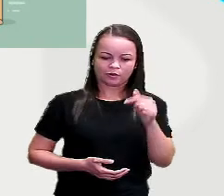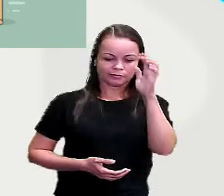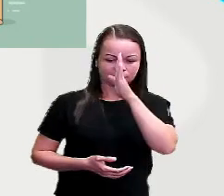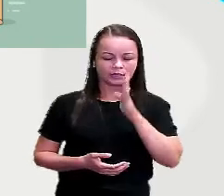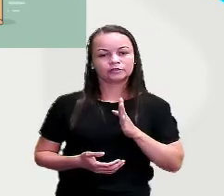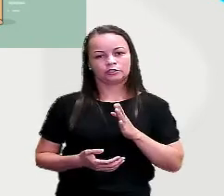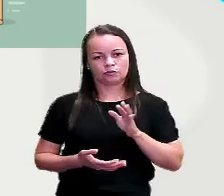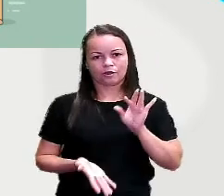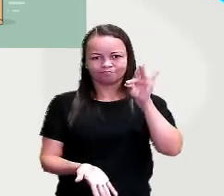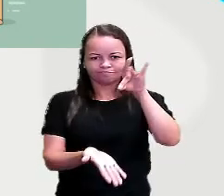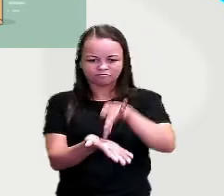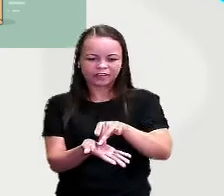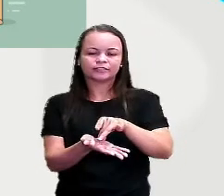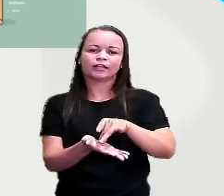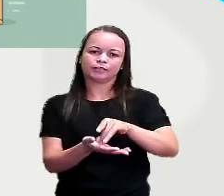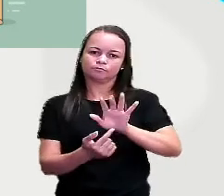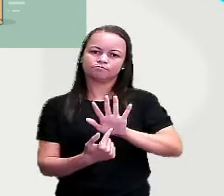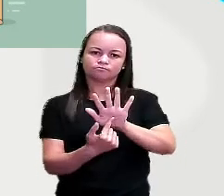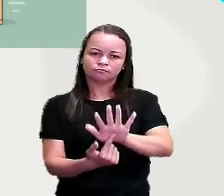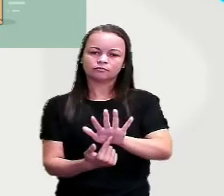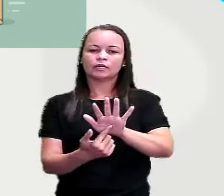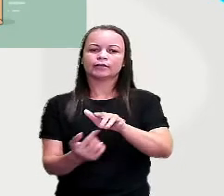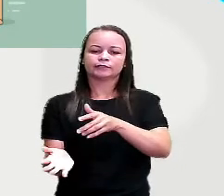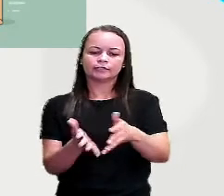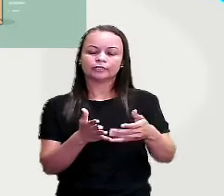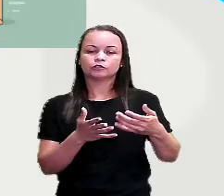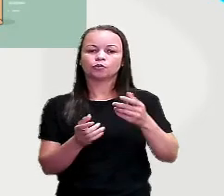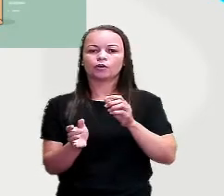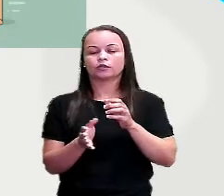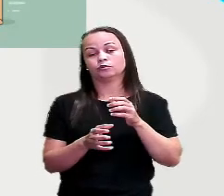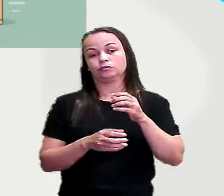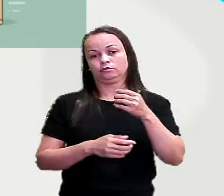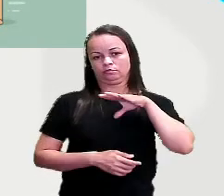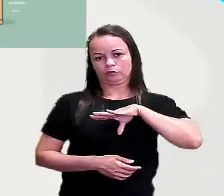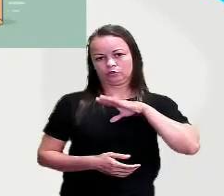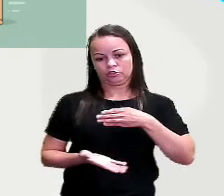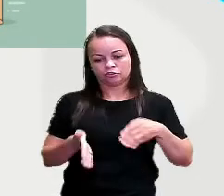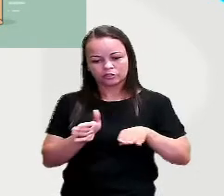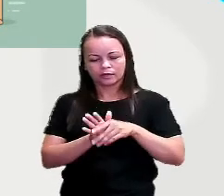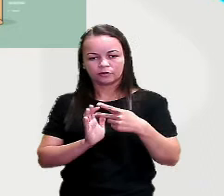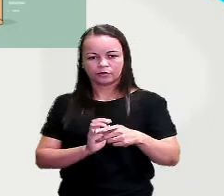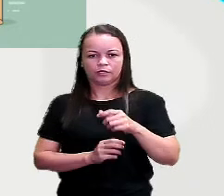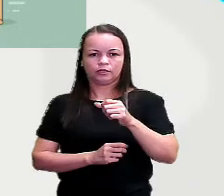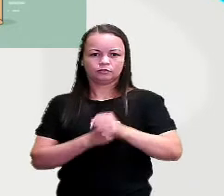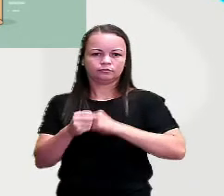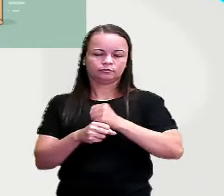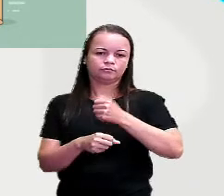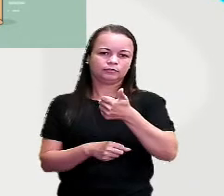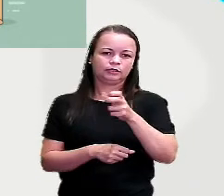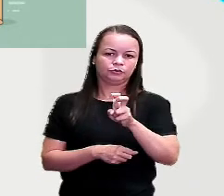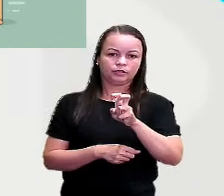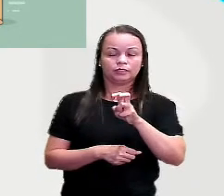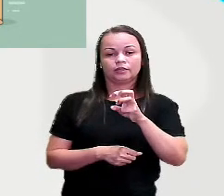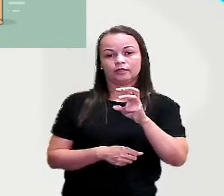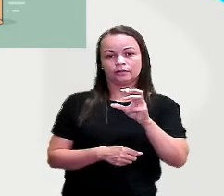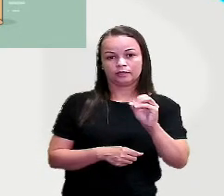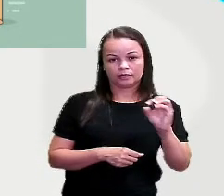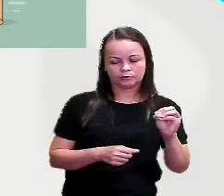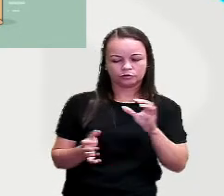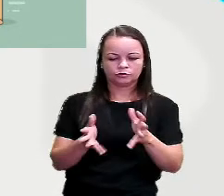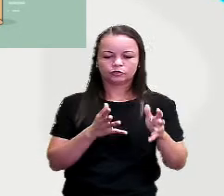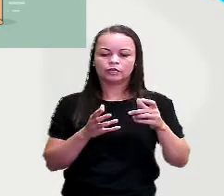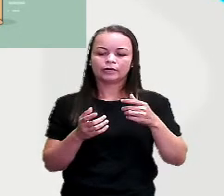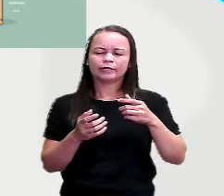habitantes originais aqui presentes quando os portugueses chegaram em 1500. Estima-se nessa época que havia de 5 a